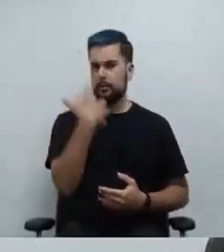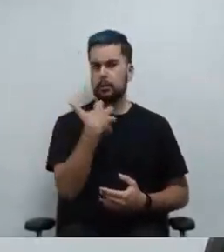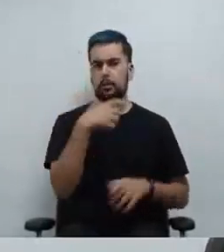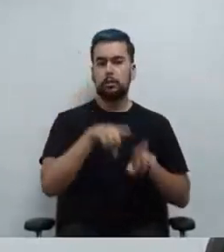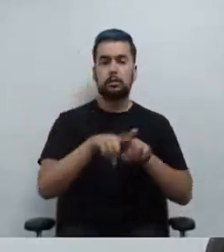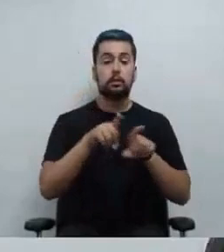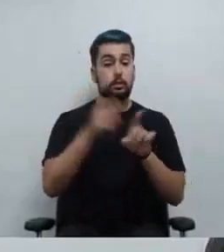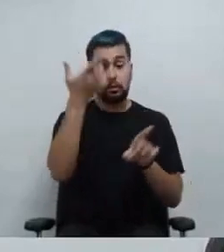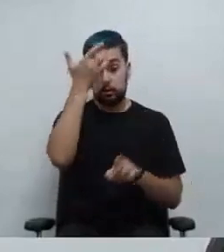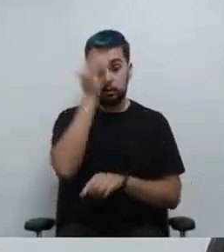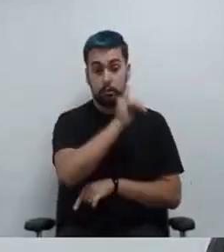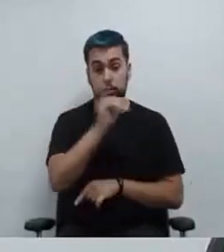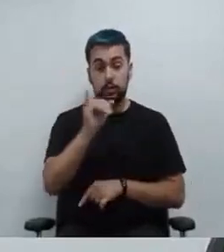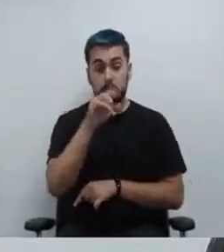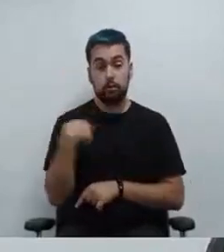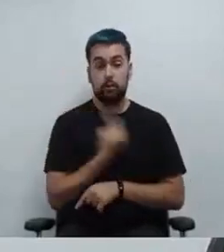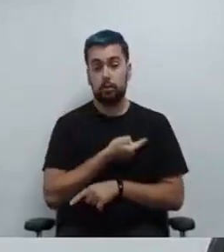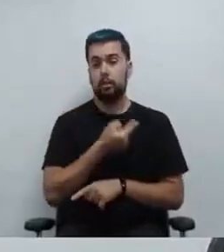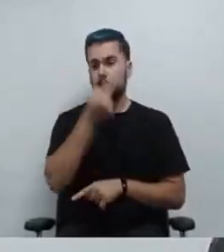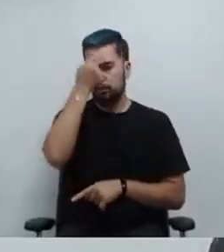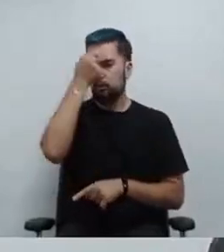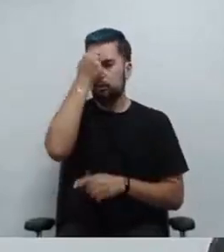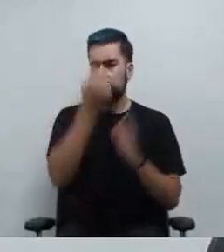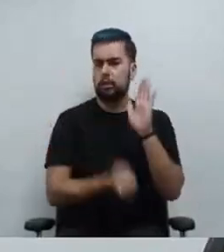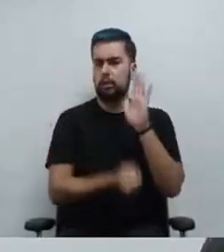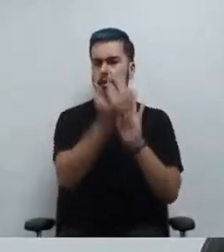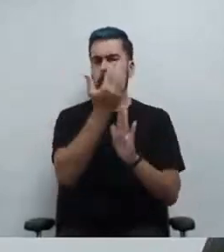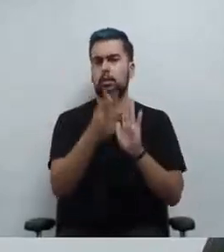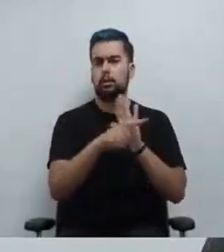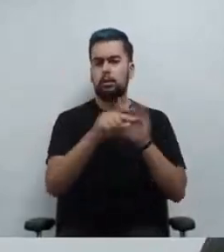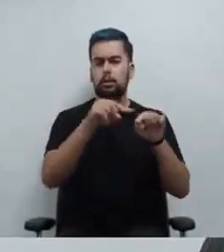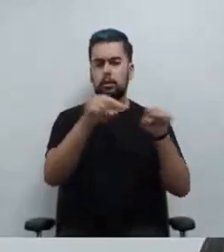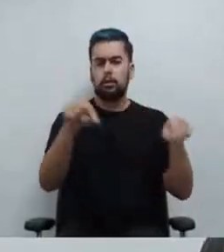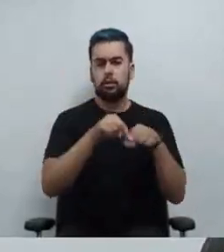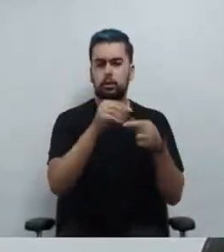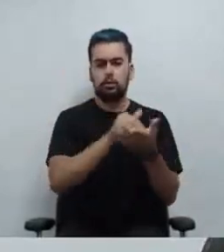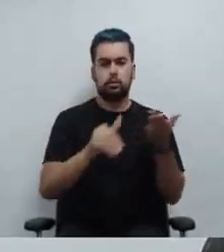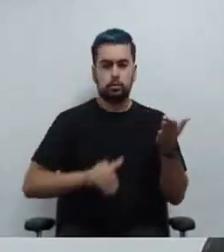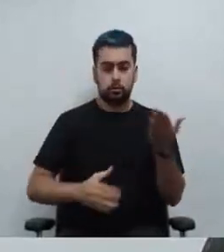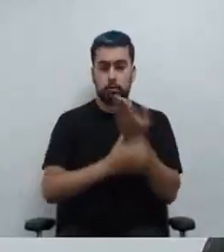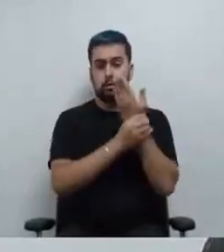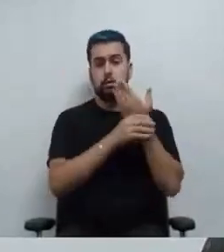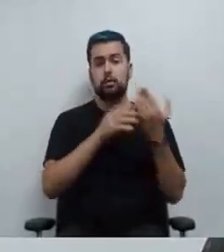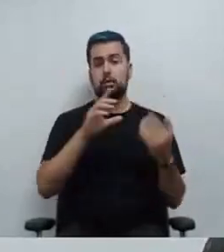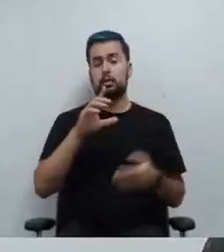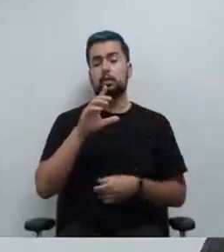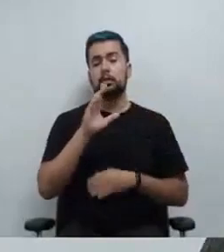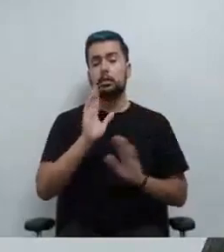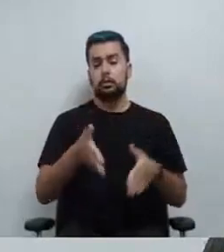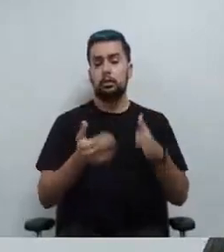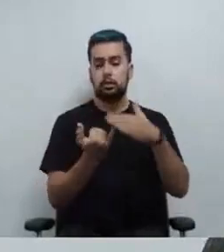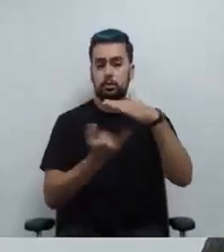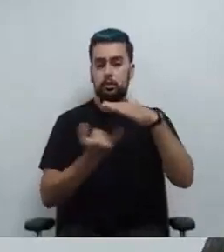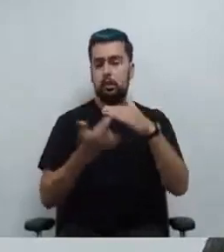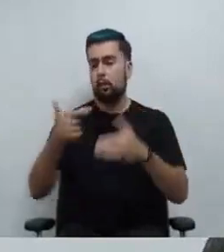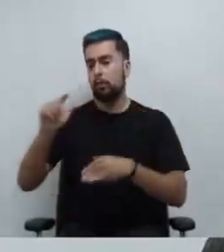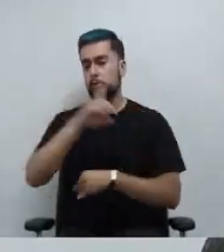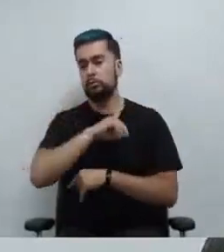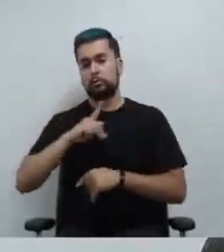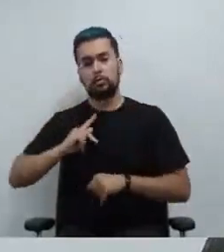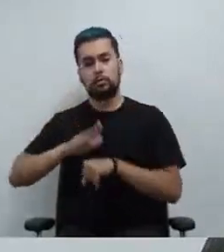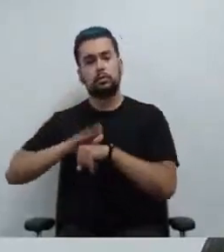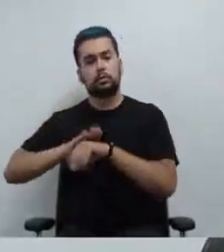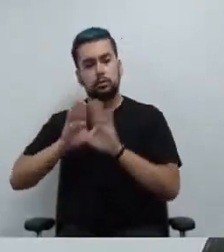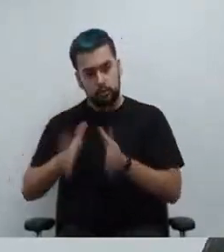Não sei se vamos aqui pensar na criação de um gabinete de segurança institucional, como algumas defensorias já fizeram,